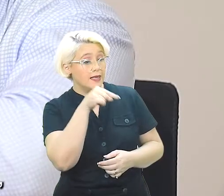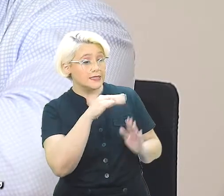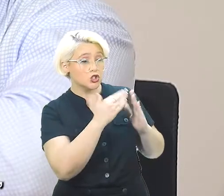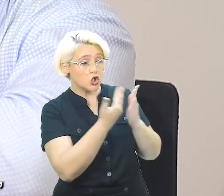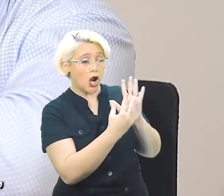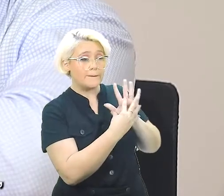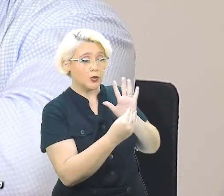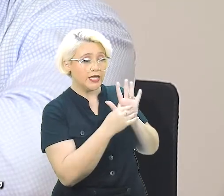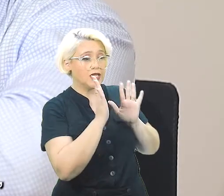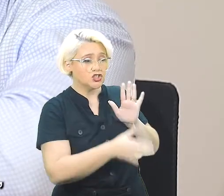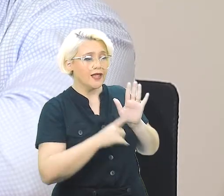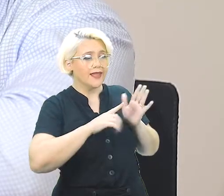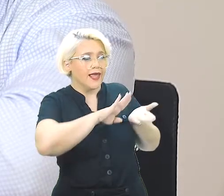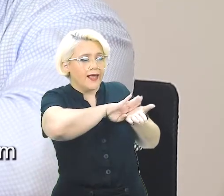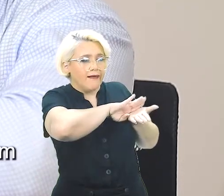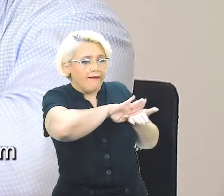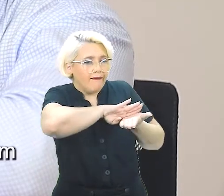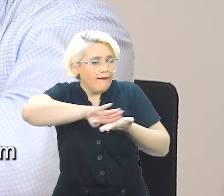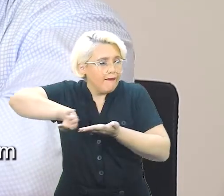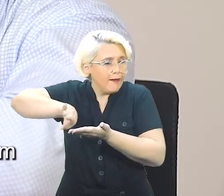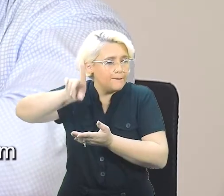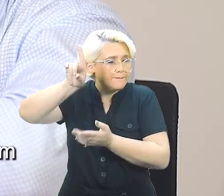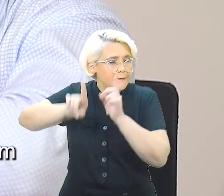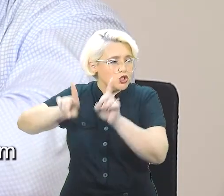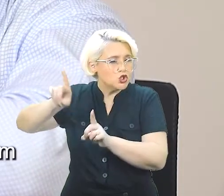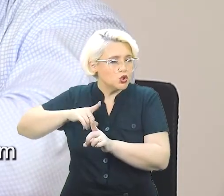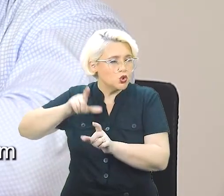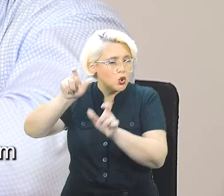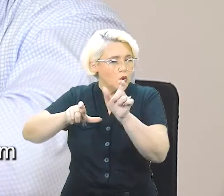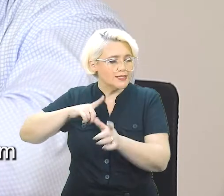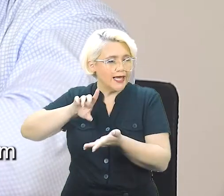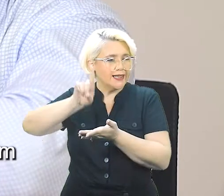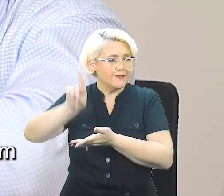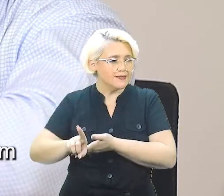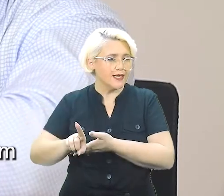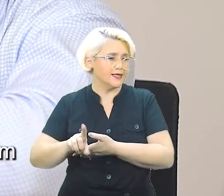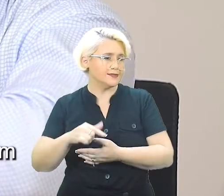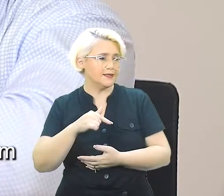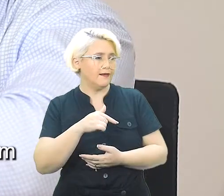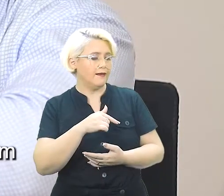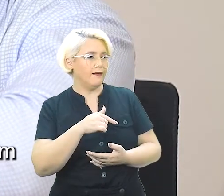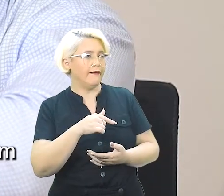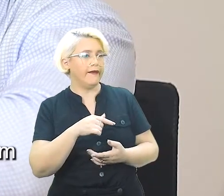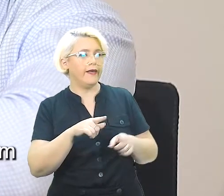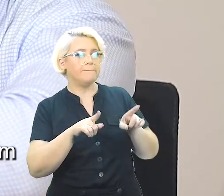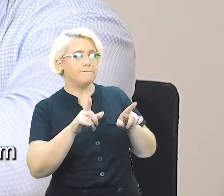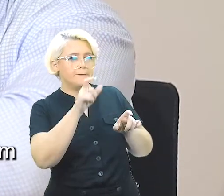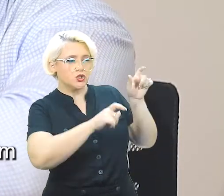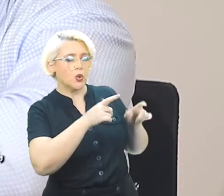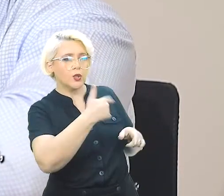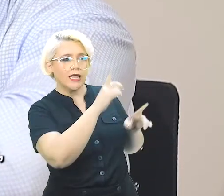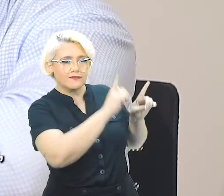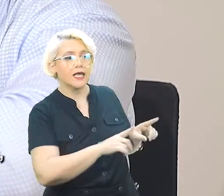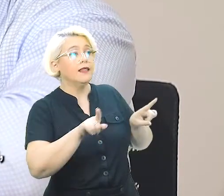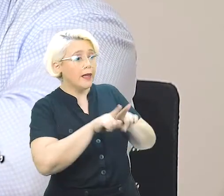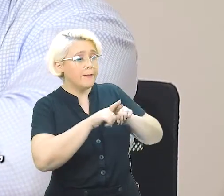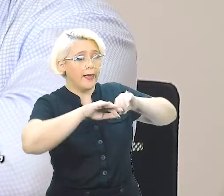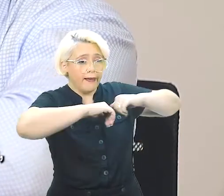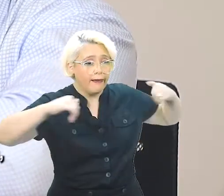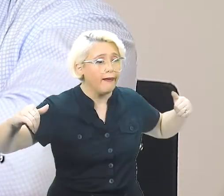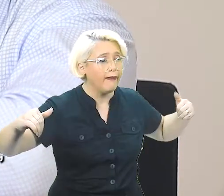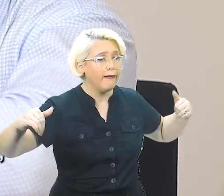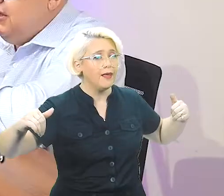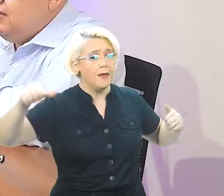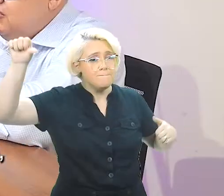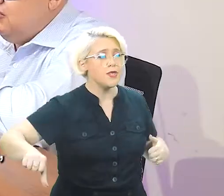modelo ele já é excludente para as pessoas que aparentemente não têm nenhuma deficiência, para as pessoas que têm deficiência,